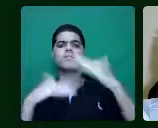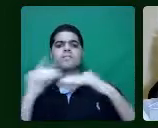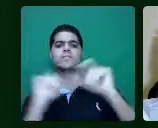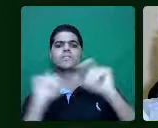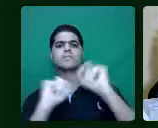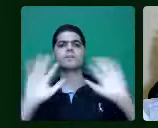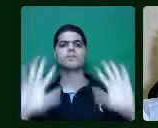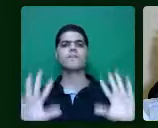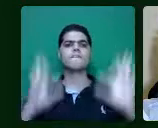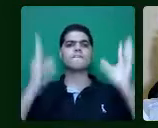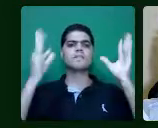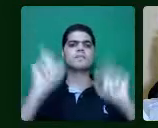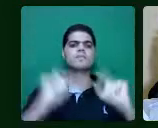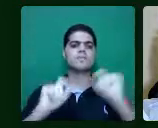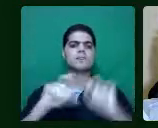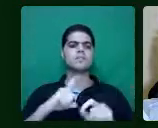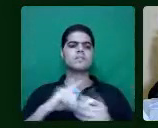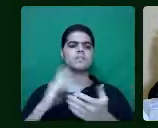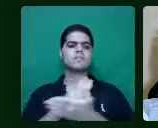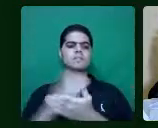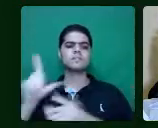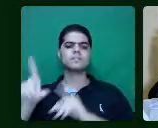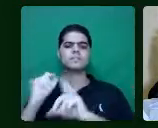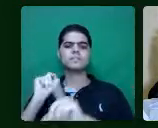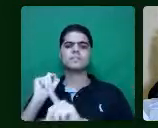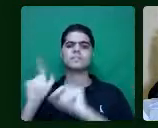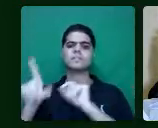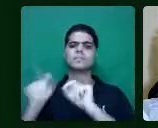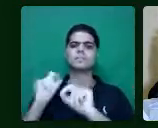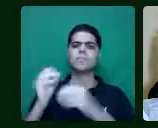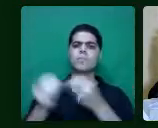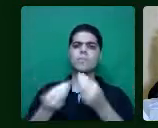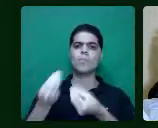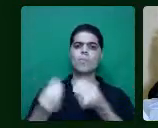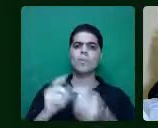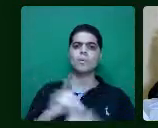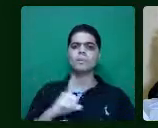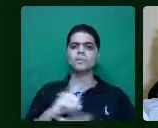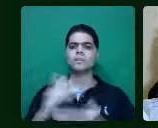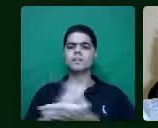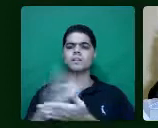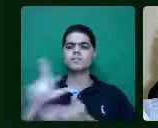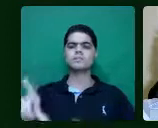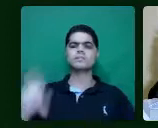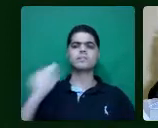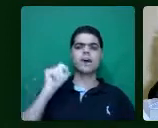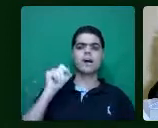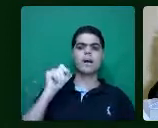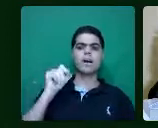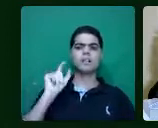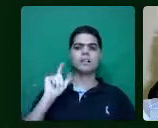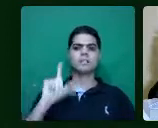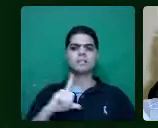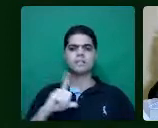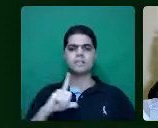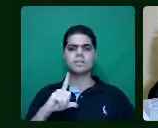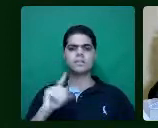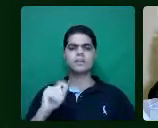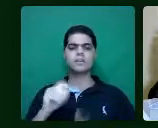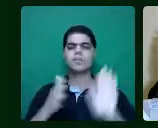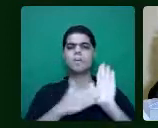exemplo, com NEP, o mesmo não foi selecionado. Eu gostaria de saber se poderia resgatar o mesmo para trabalhar com o mesmo propósito